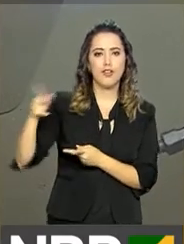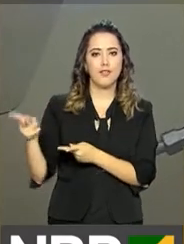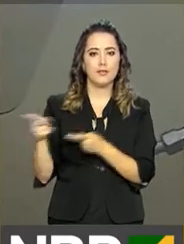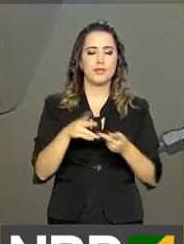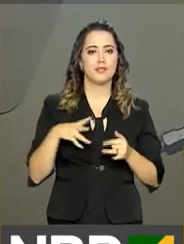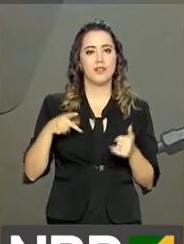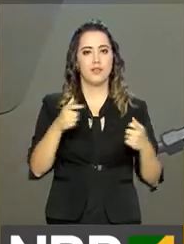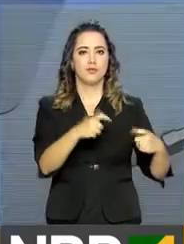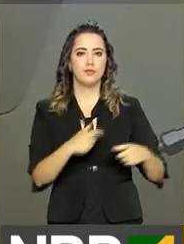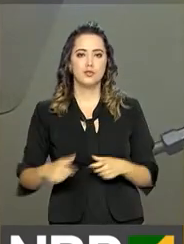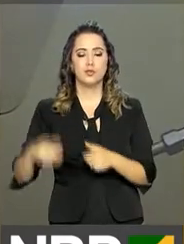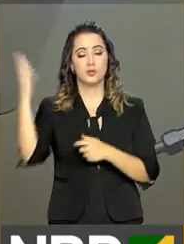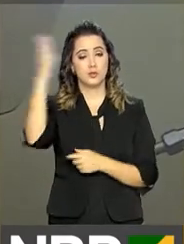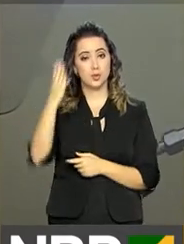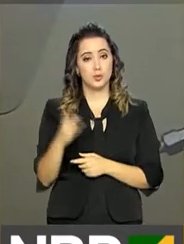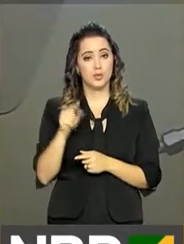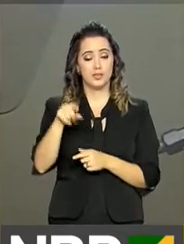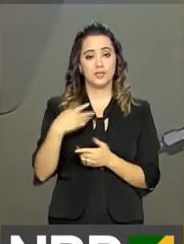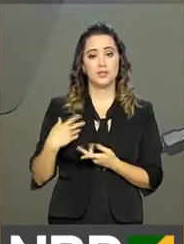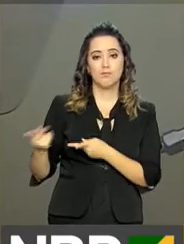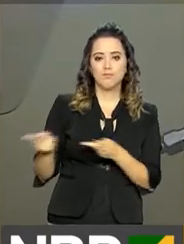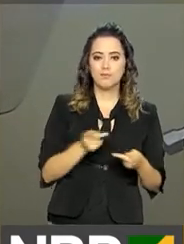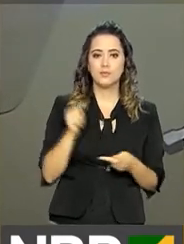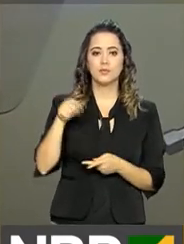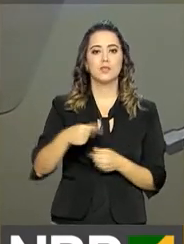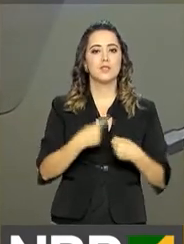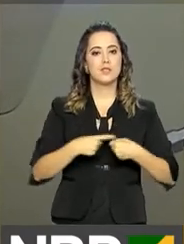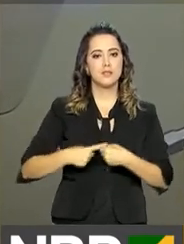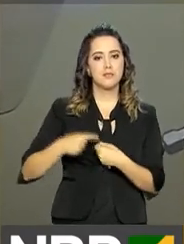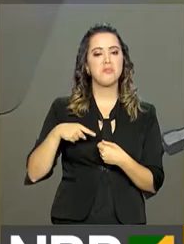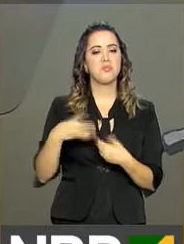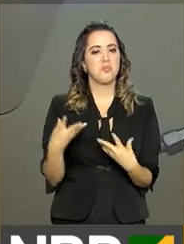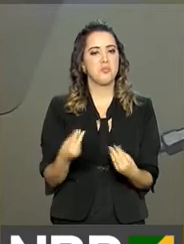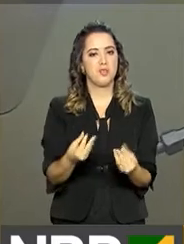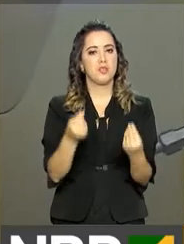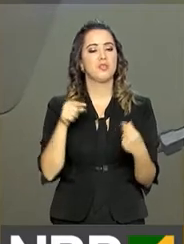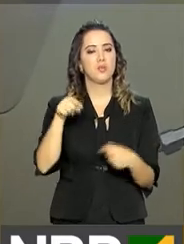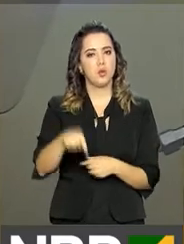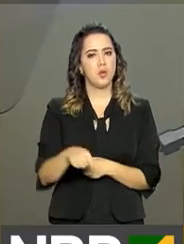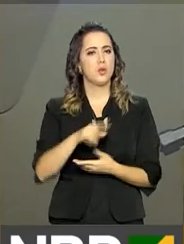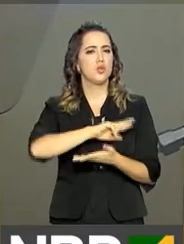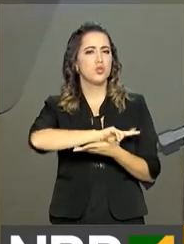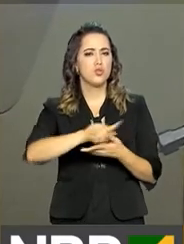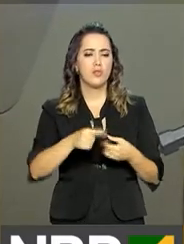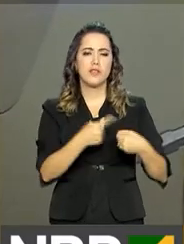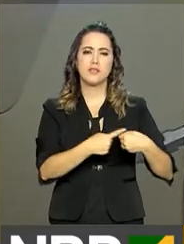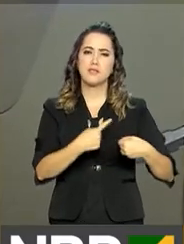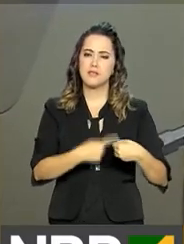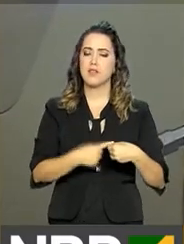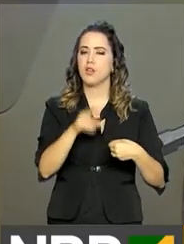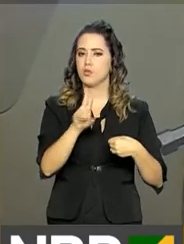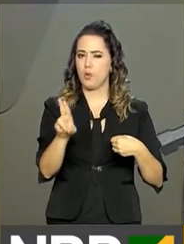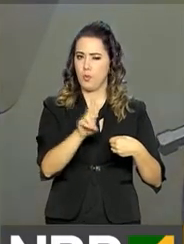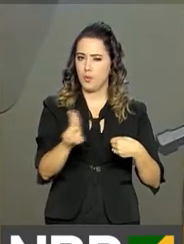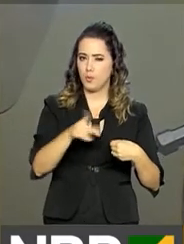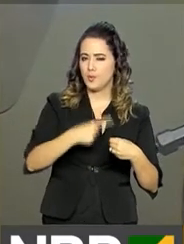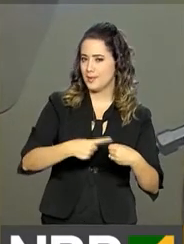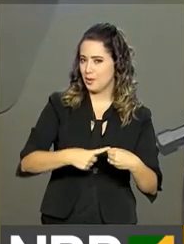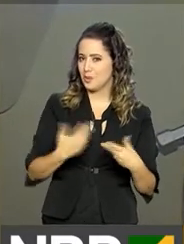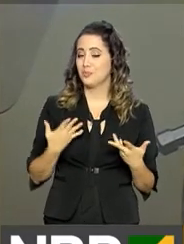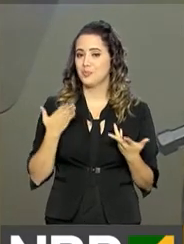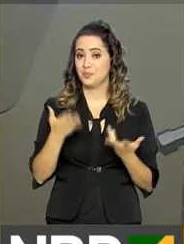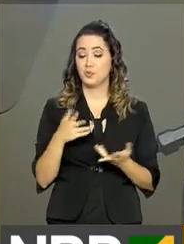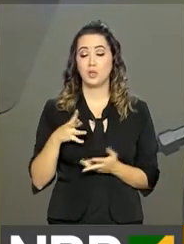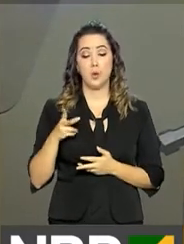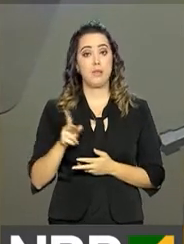Caraguá, Ubatuba, Ilhabela, essa região eu frequentava muito, não é? Praia Grande, Santos, frequentava muito. Então, toda vez que a gente vem